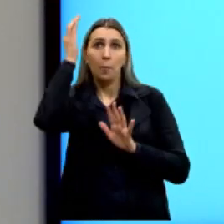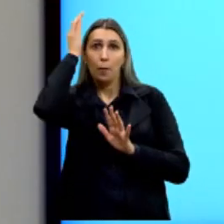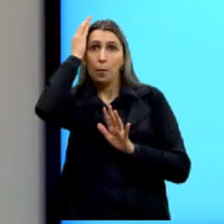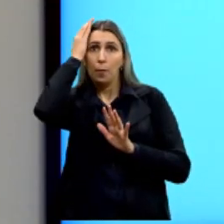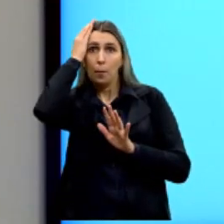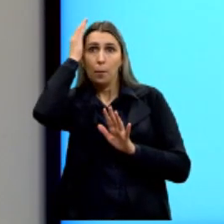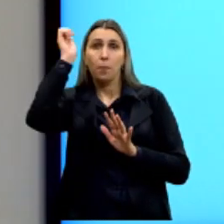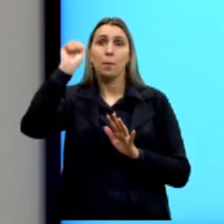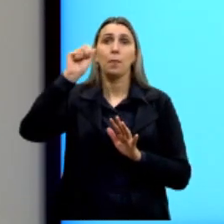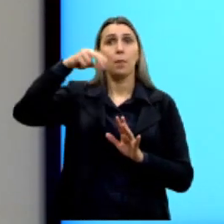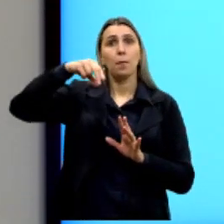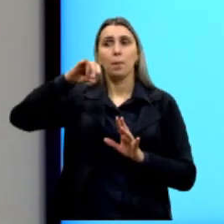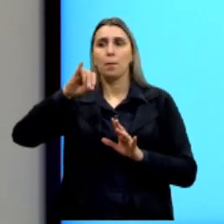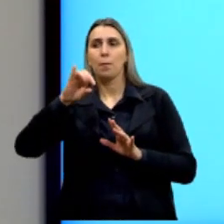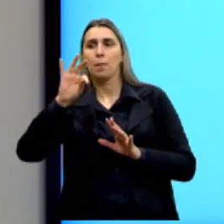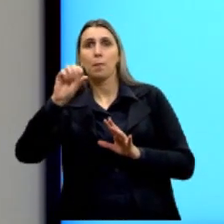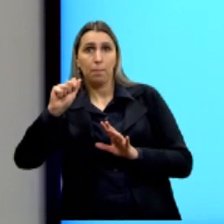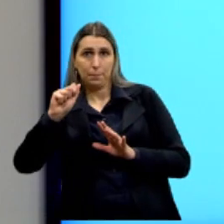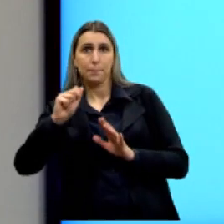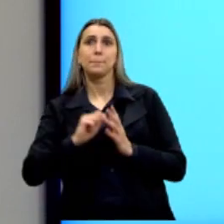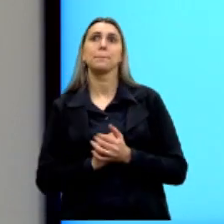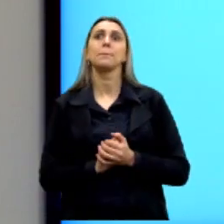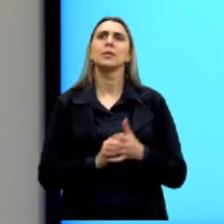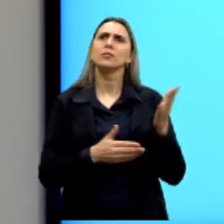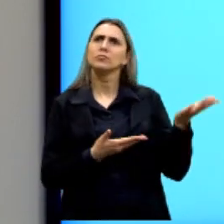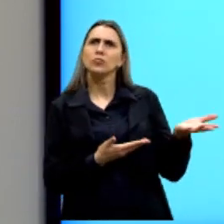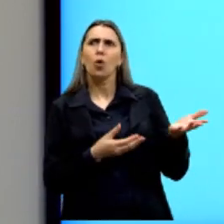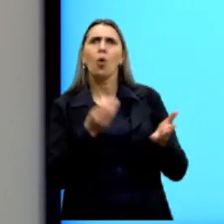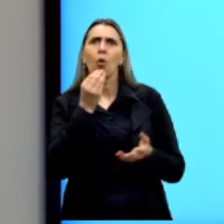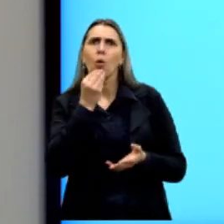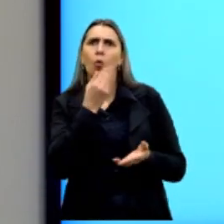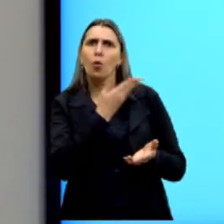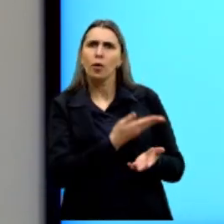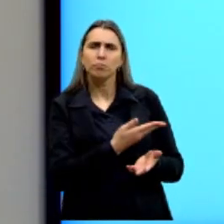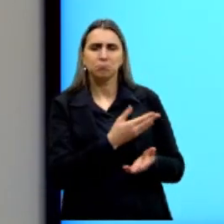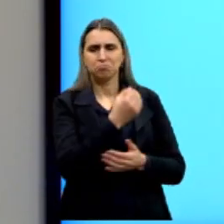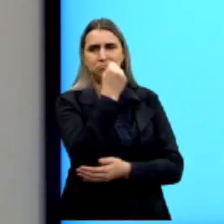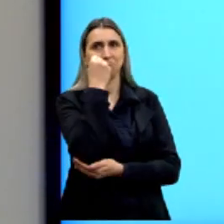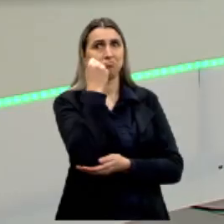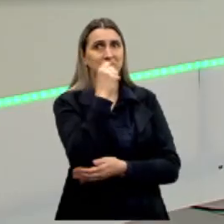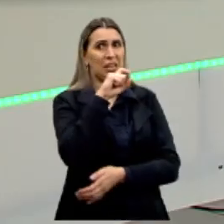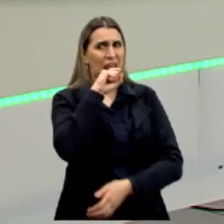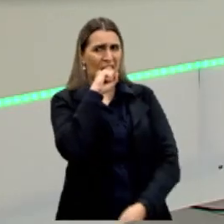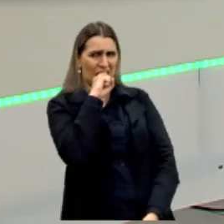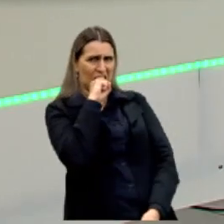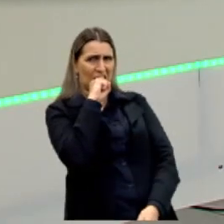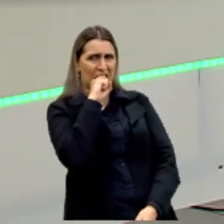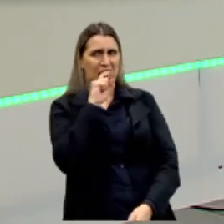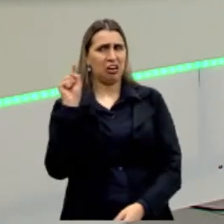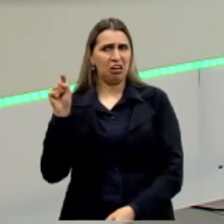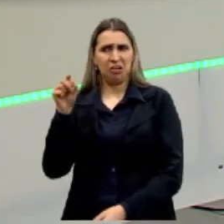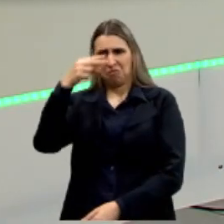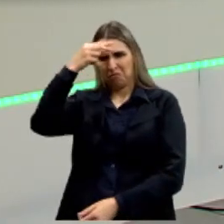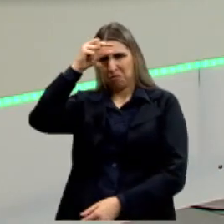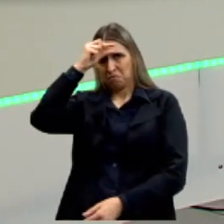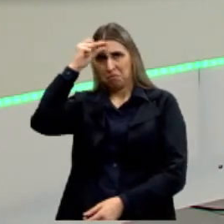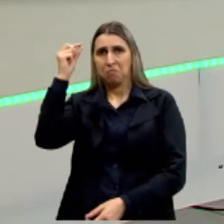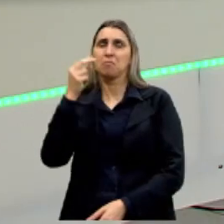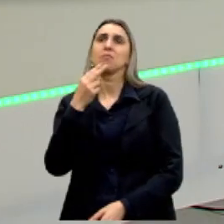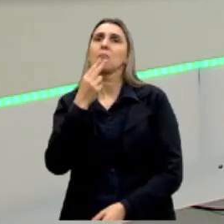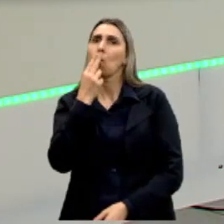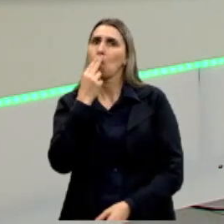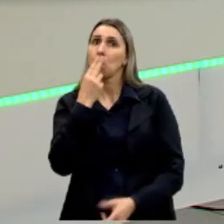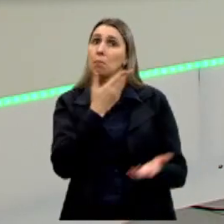Anita Malfatti então ficou Óbvio a inveja do Monteiro Lobato né meu fofo